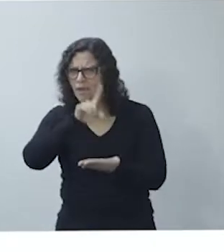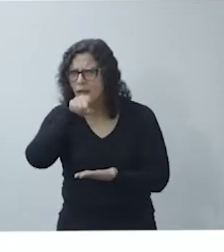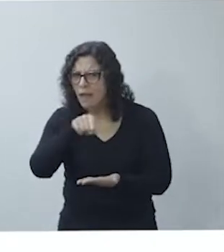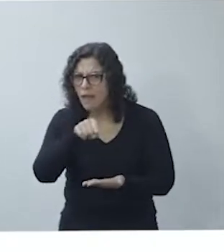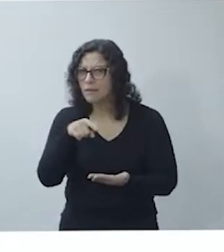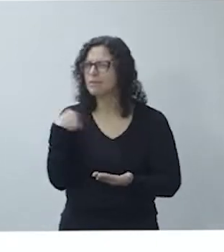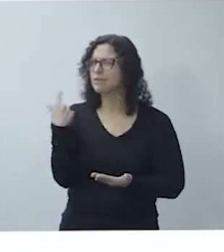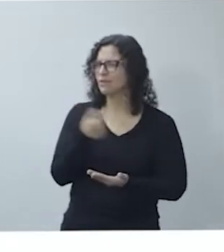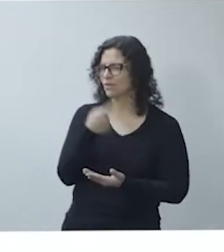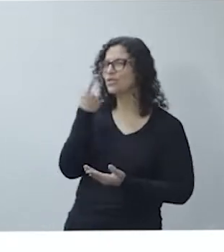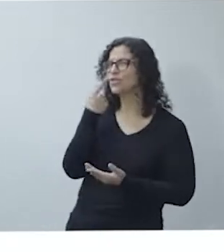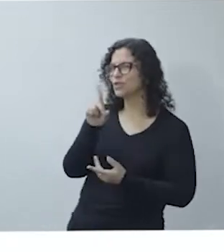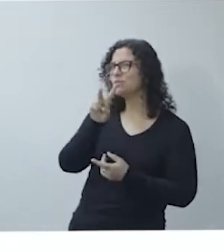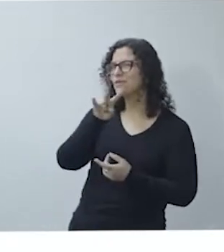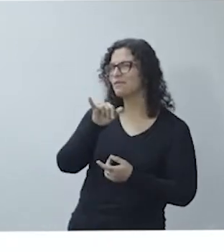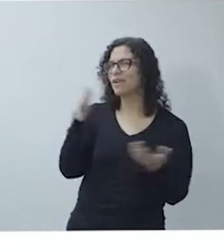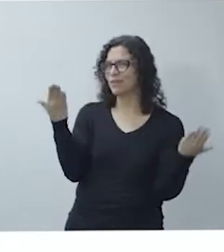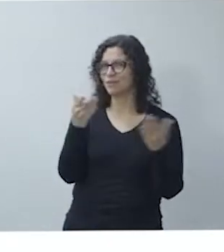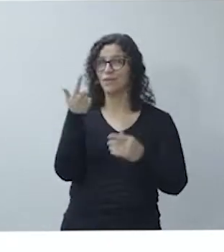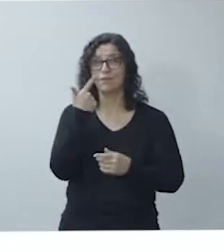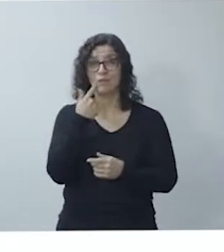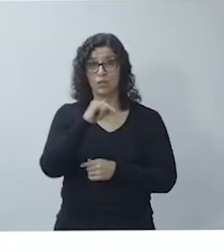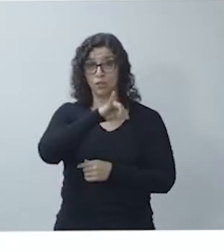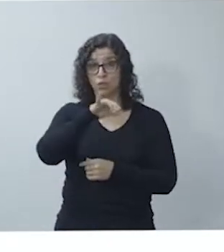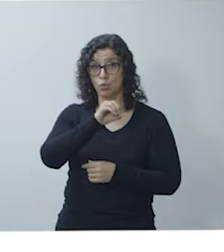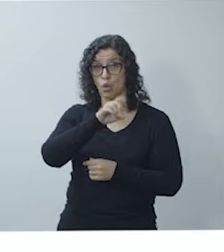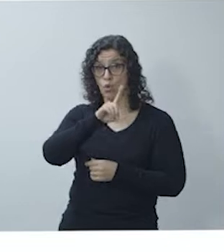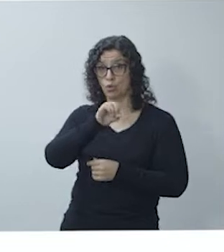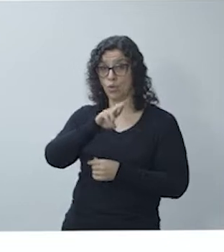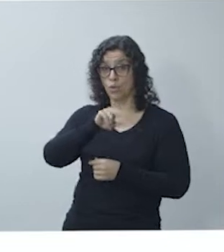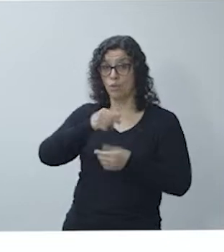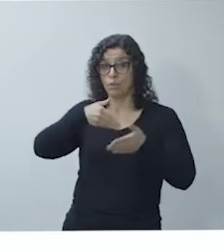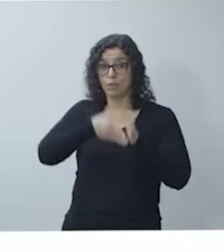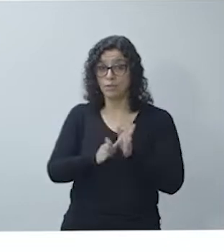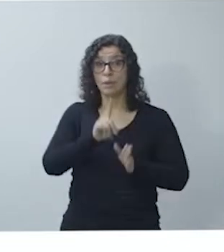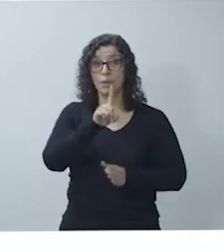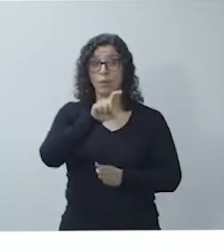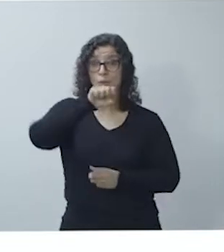dele. A gente já vai descobrir. Olha só, o João do Rio, ele nasceu em